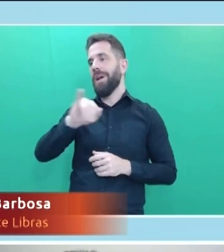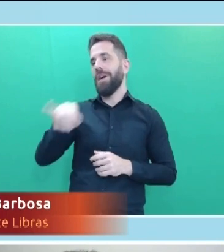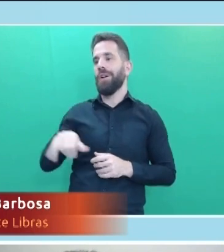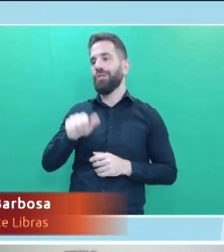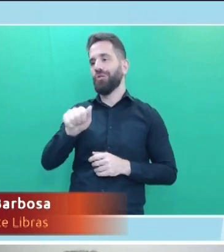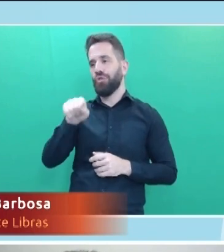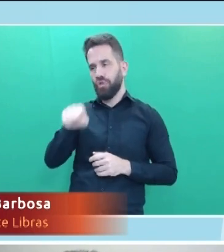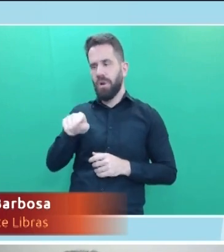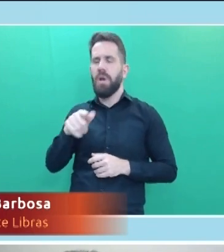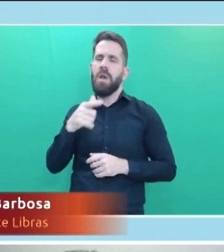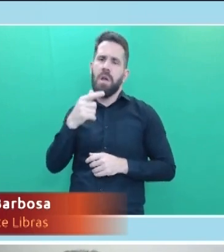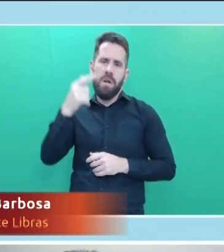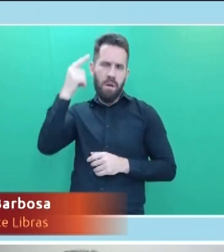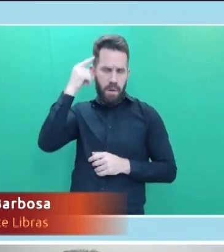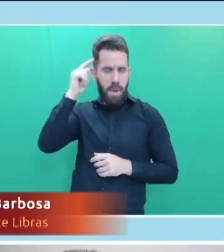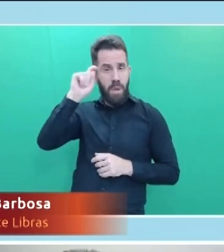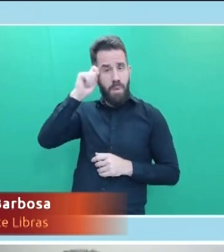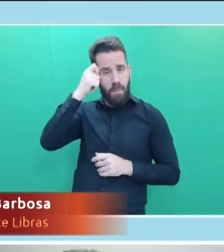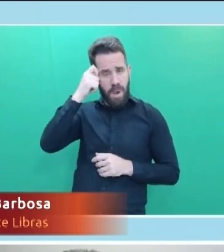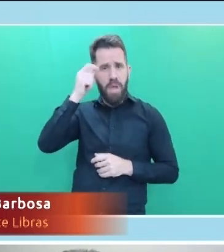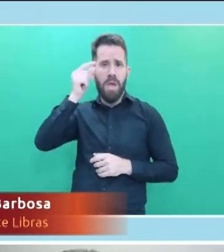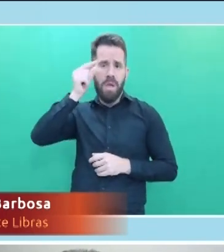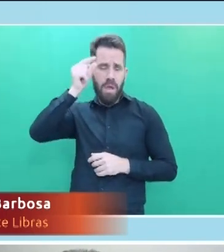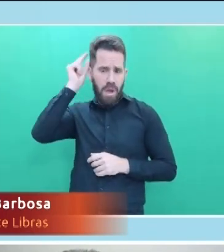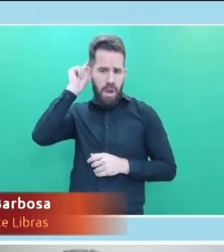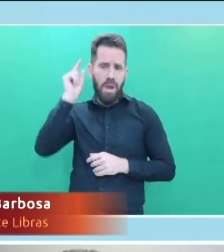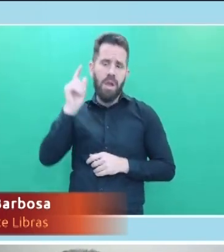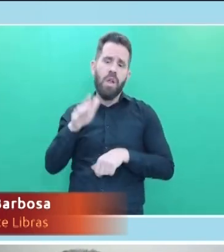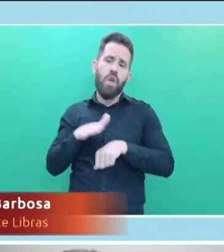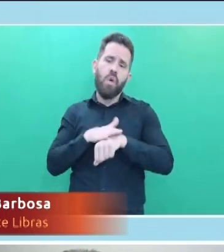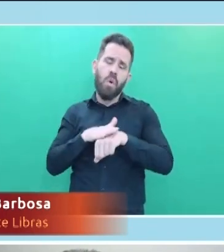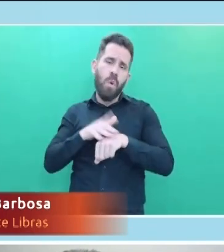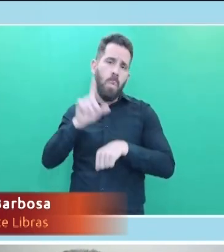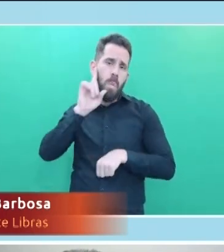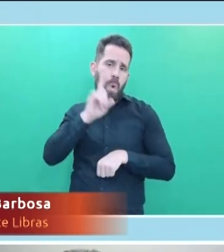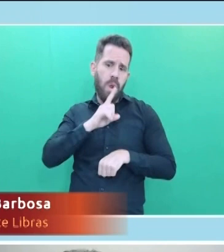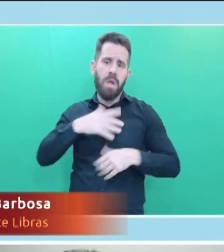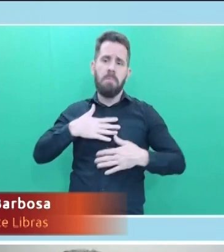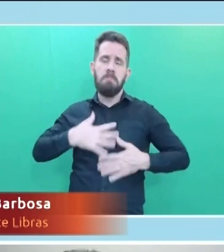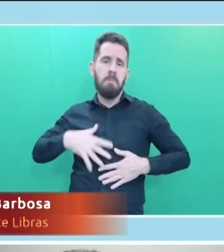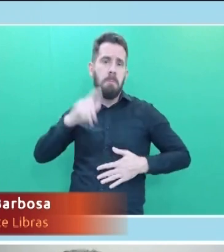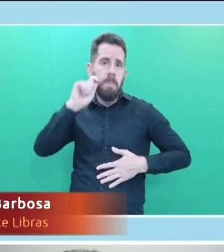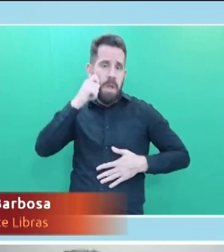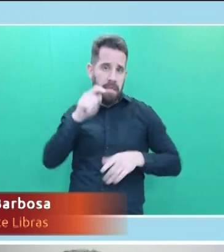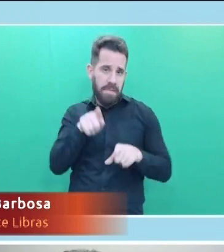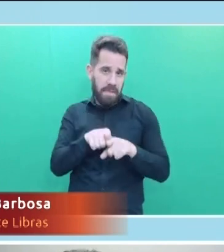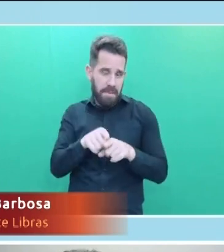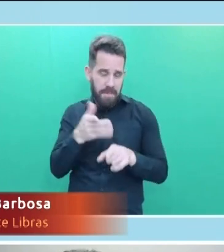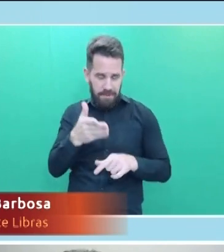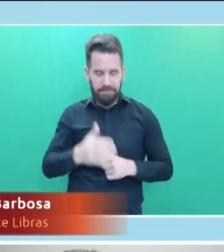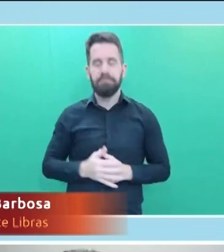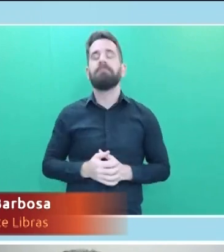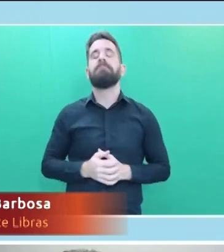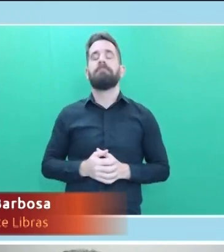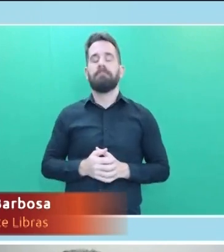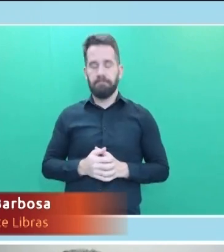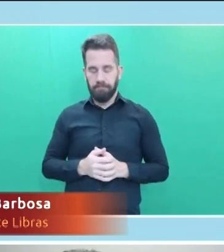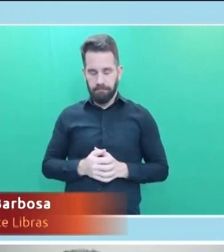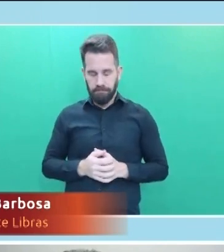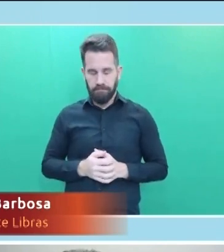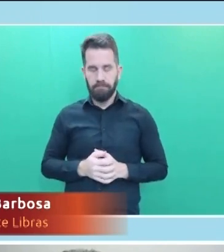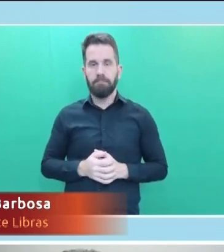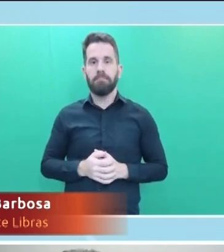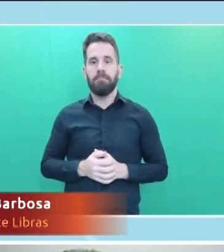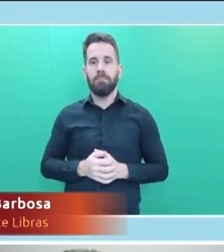usando camisa preto. É isso. Tá certo. Nosso outro convidado, que participa